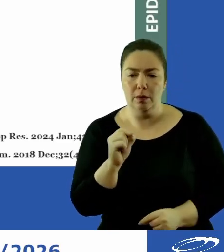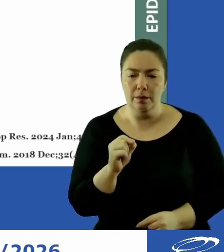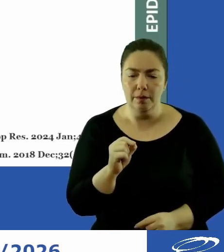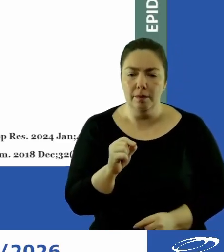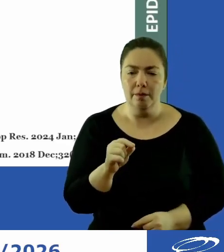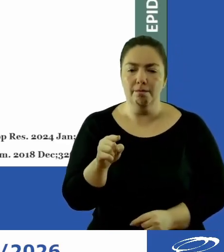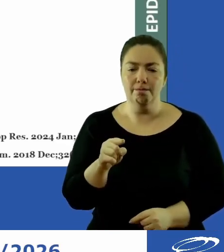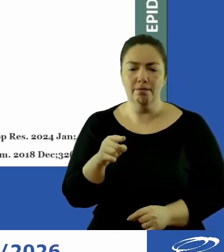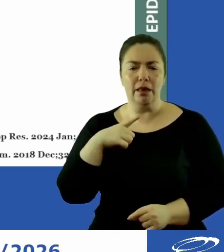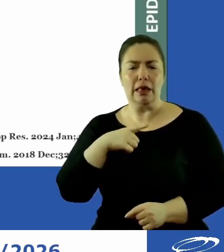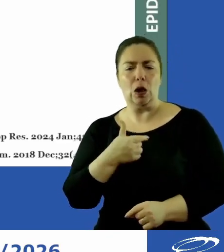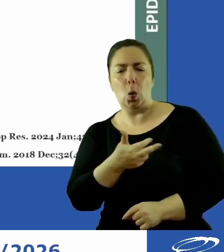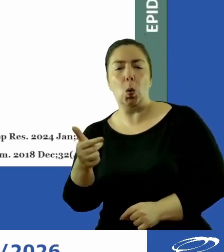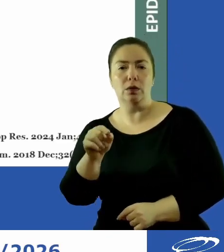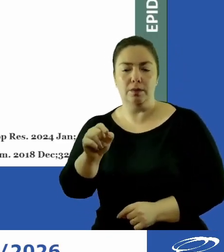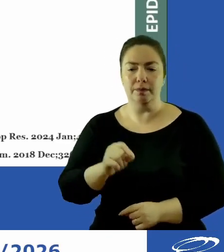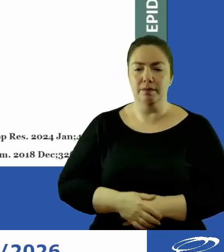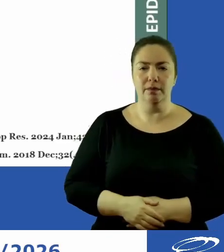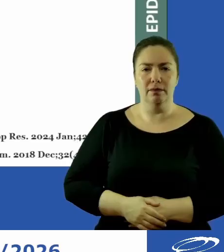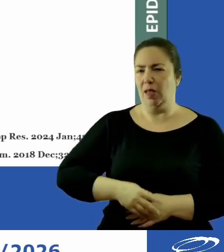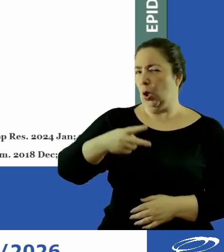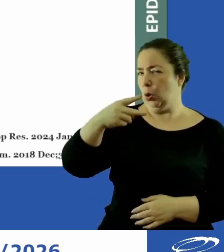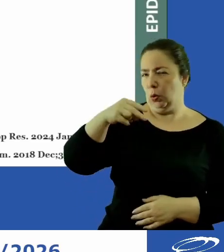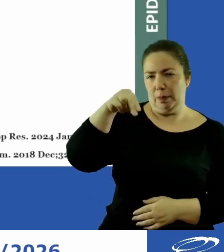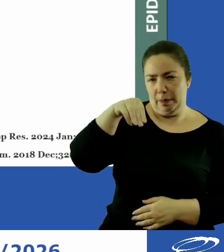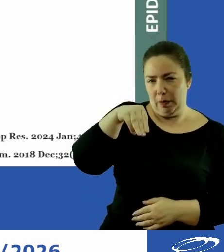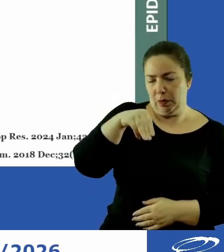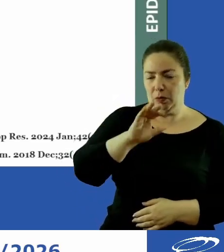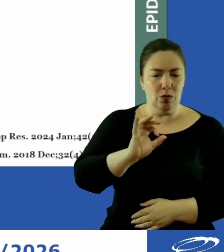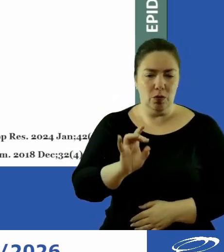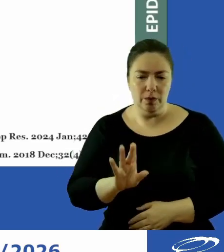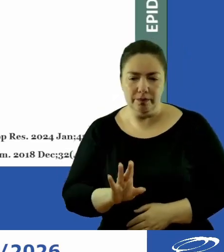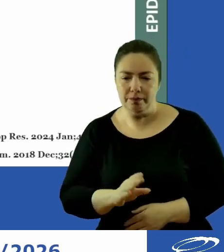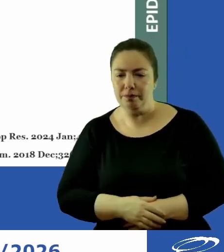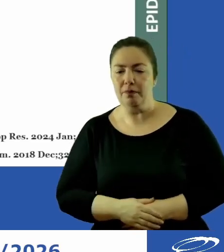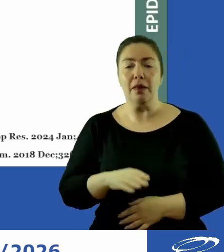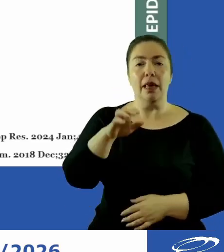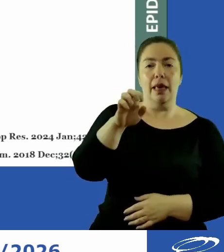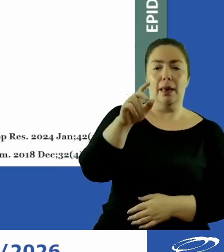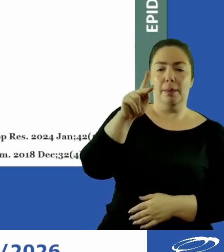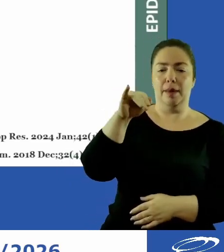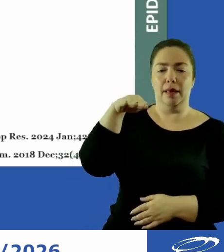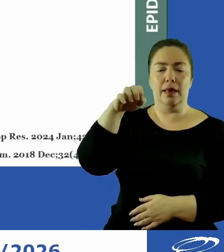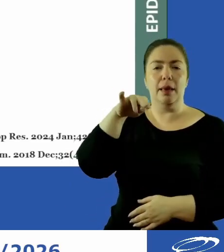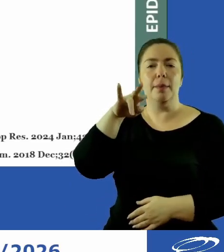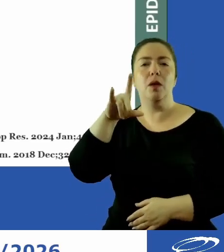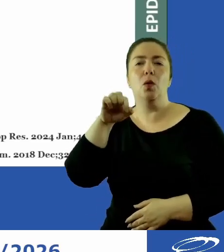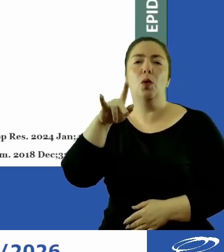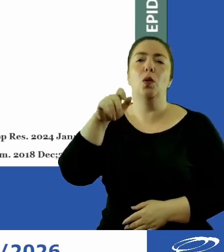todos esses caminhos. 2 minutos para falar de epidemiologia. Obviamente, nós sabemos que cada vez